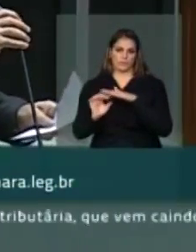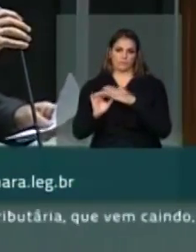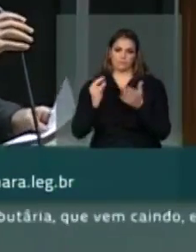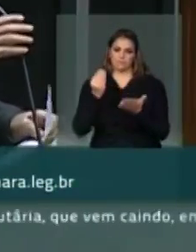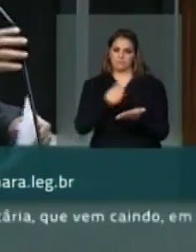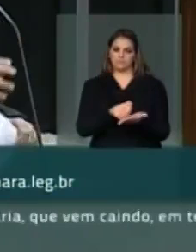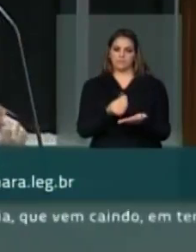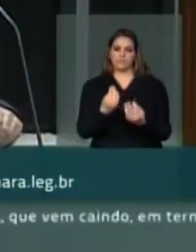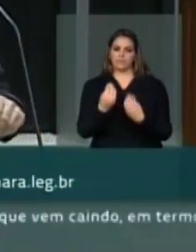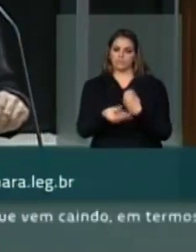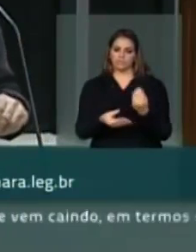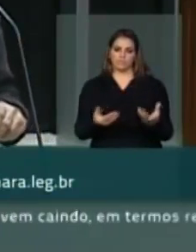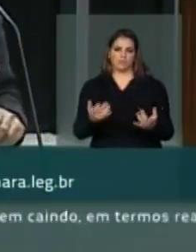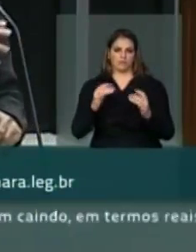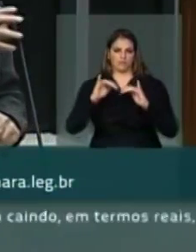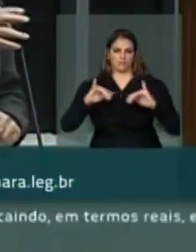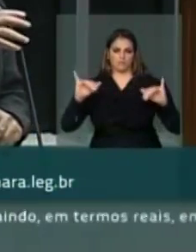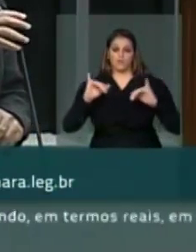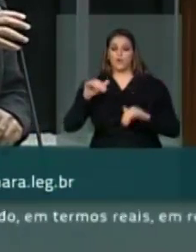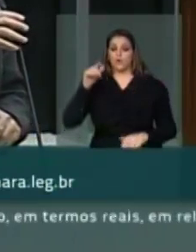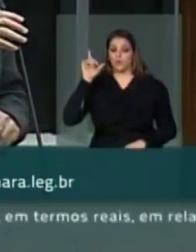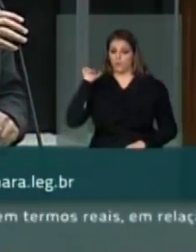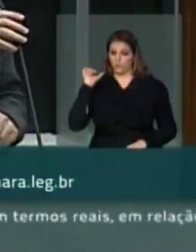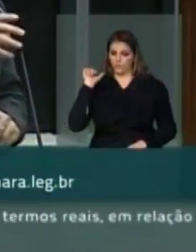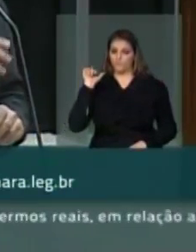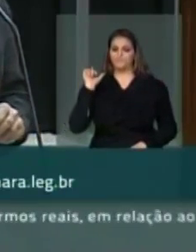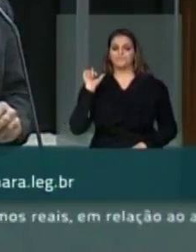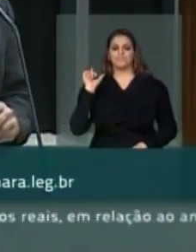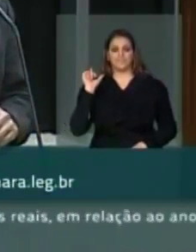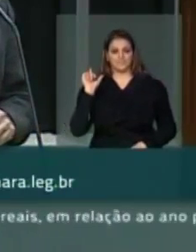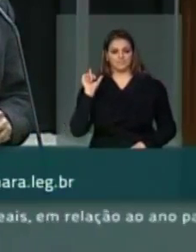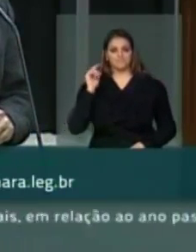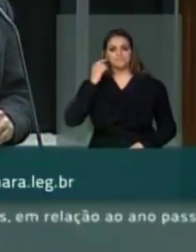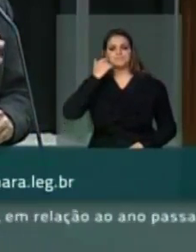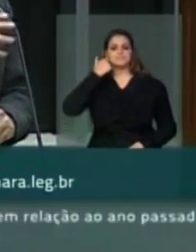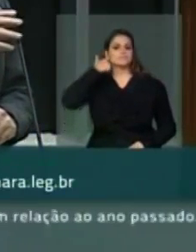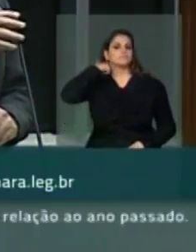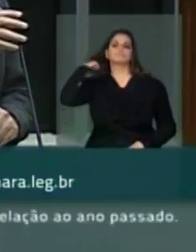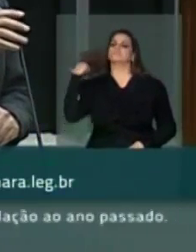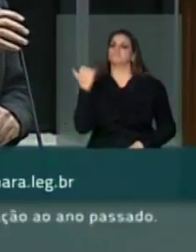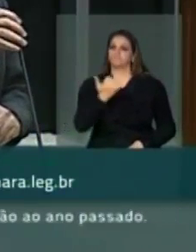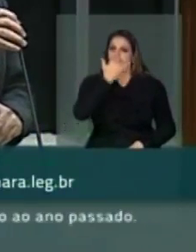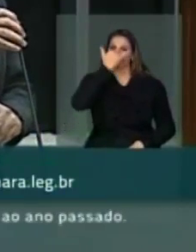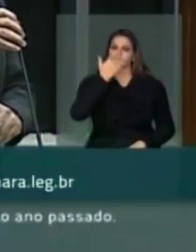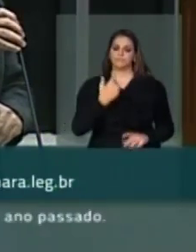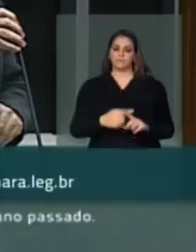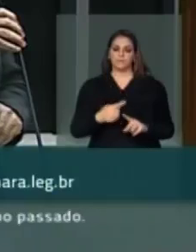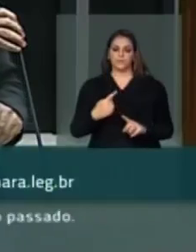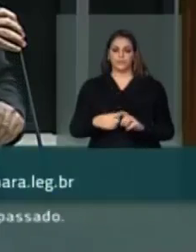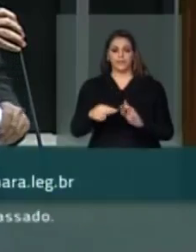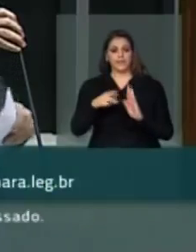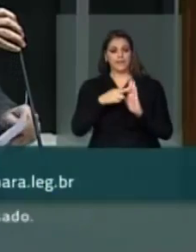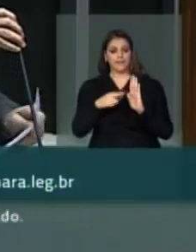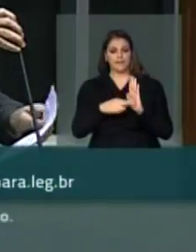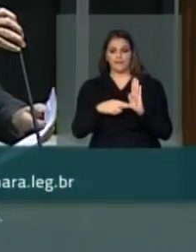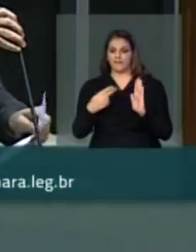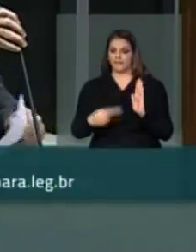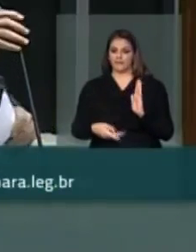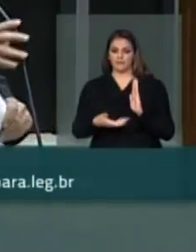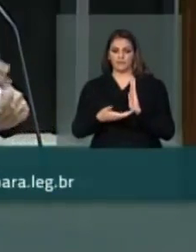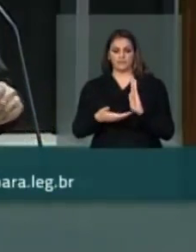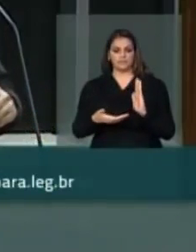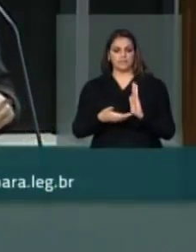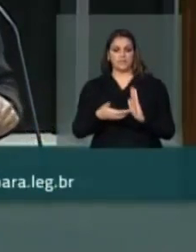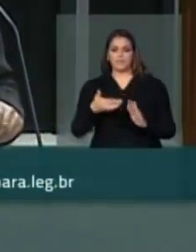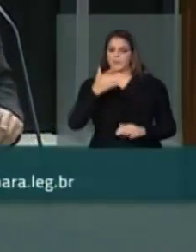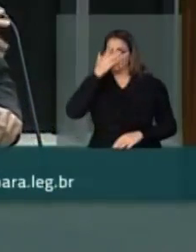campanha. Ontem sofremos um golpe, o regimento é usado aqui, a revelia do interesse público,